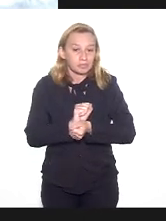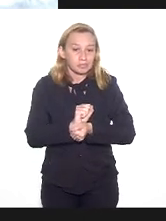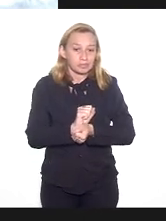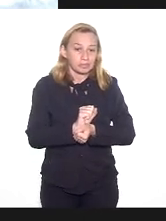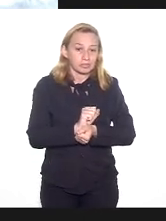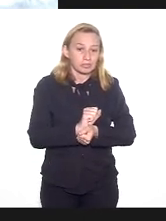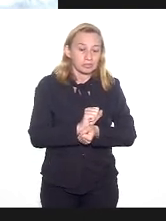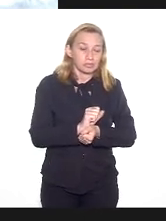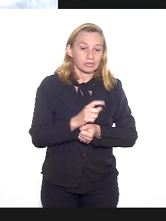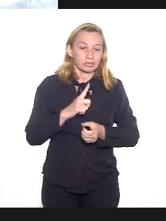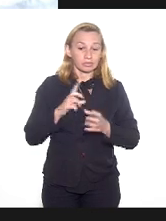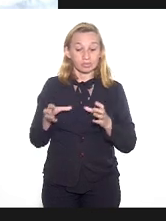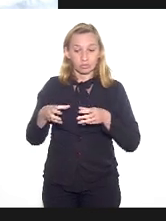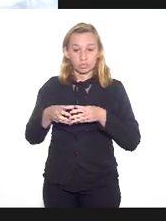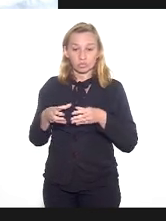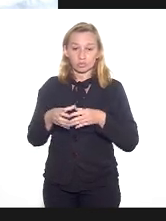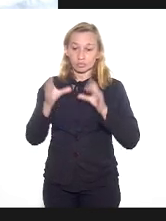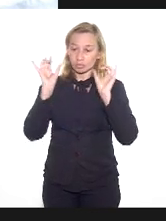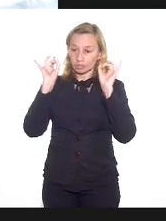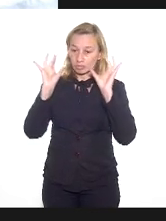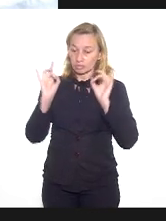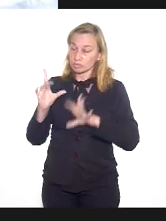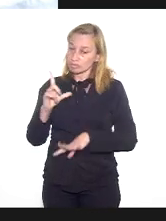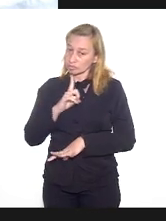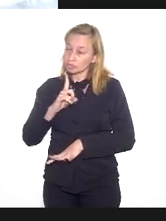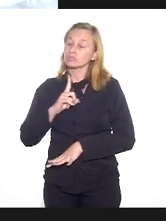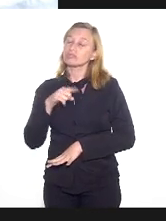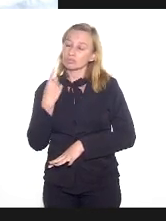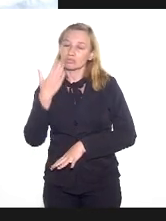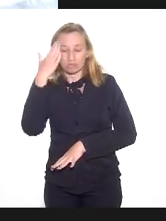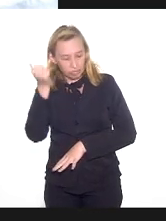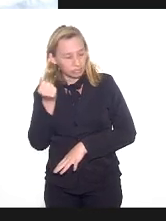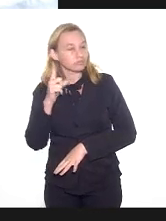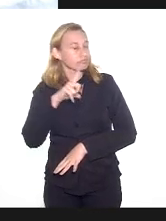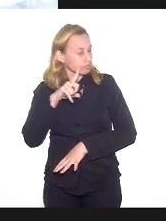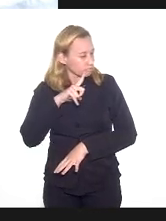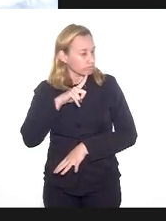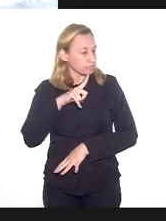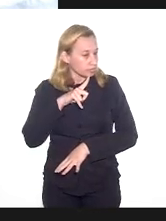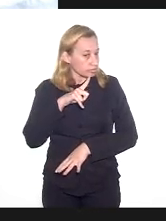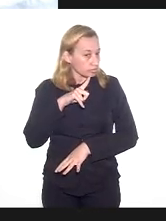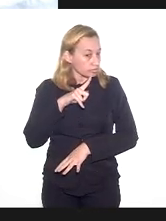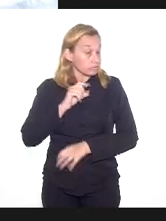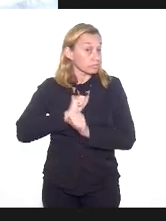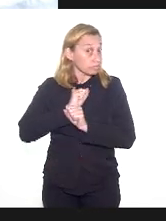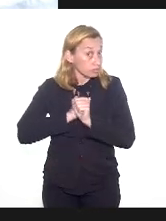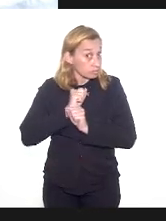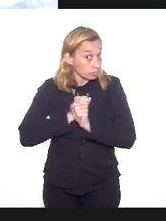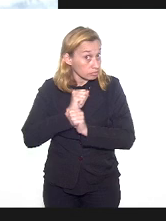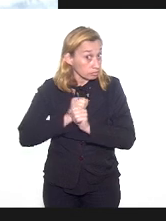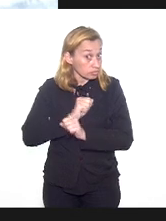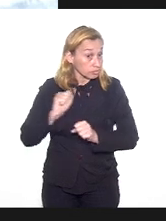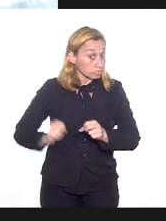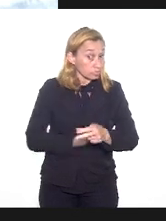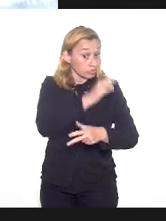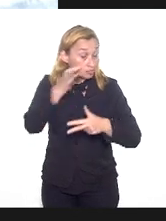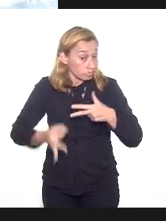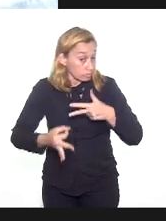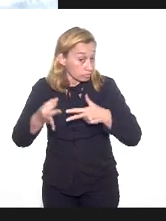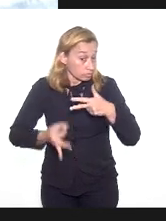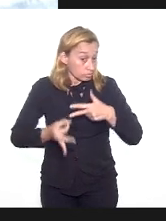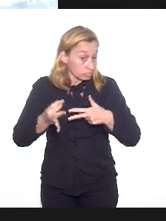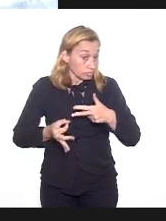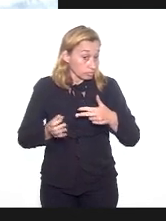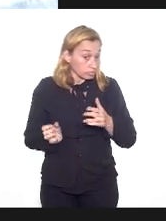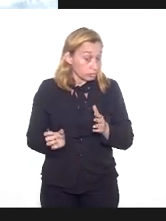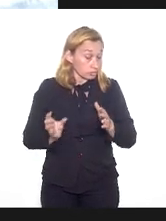de privilegiados como a gente tem. E nós sabemos muito bem que ela existe, e há anos os poderes vêm tentando fugir